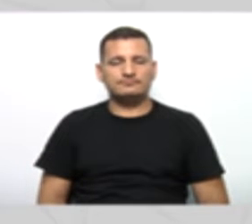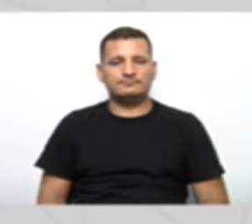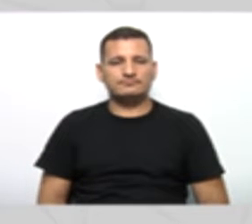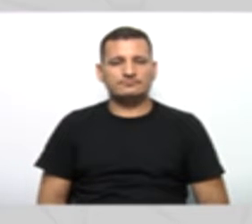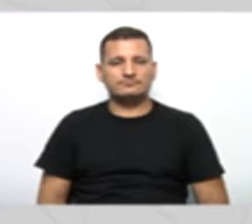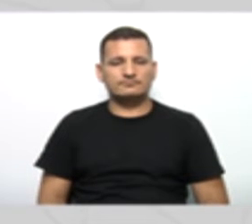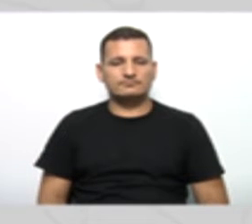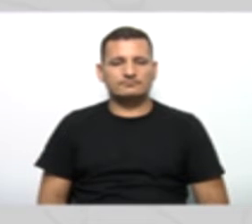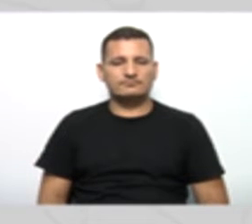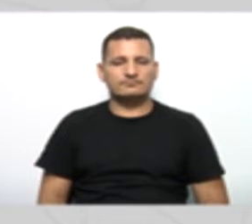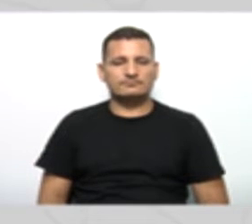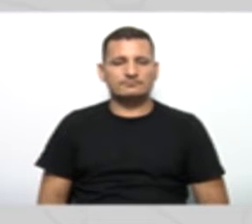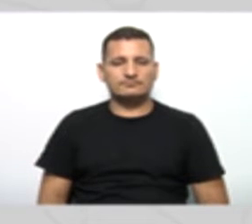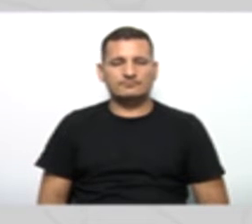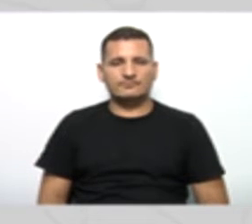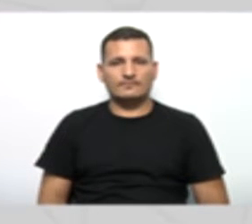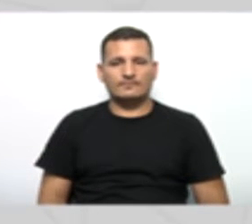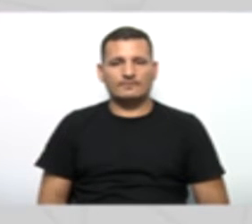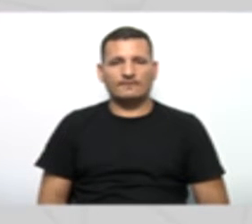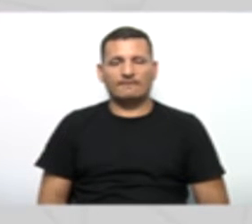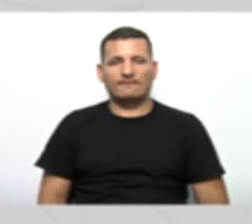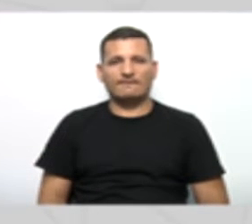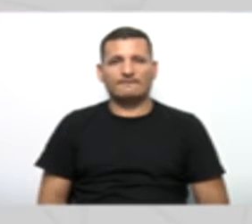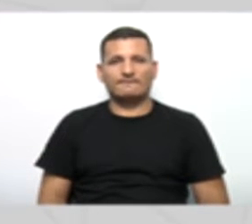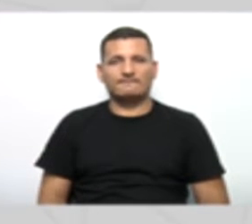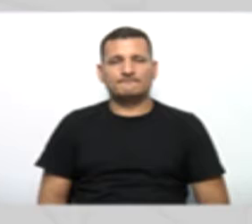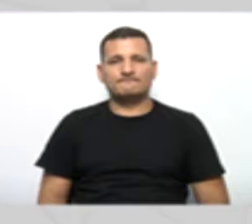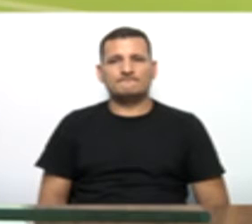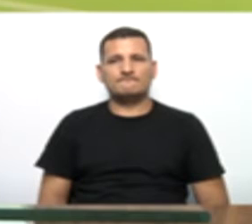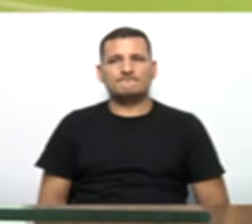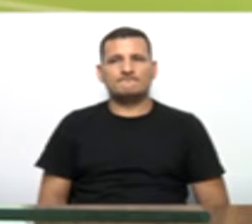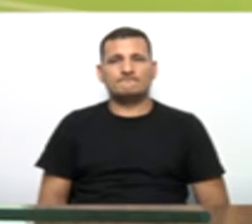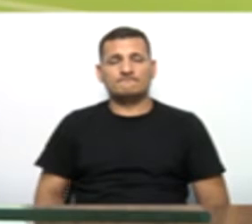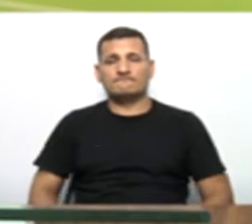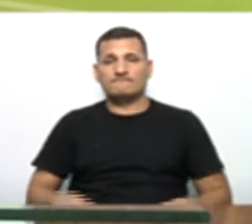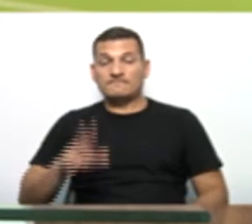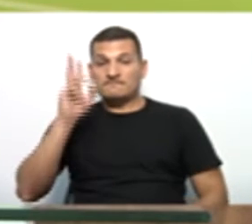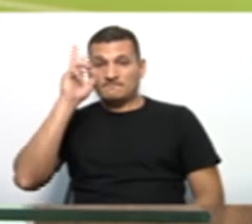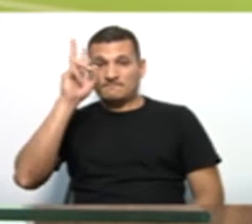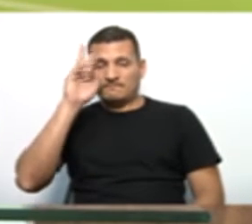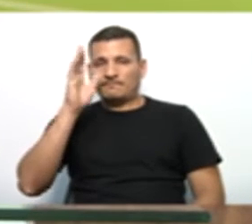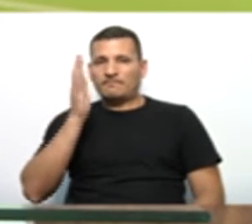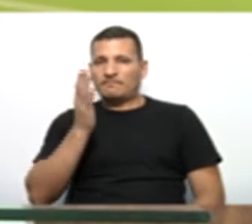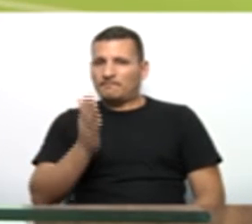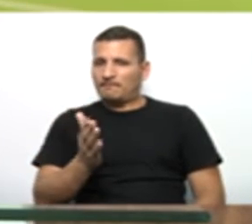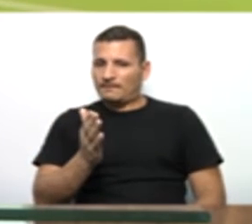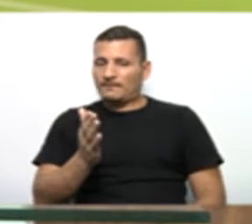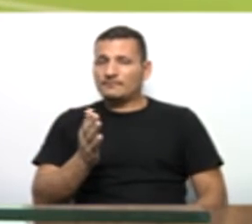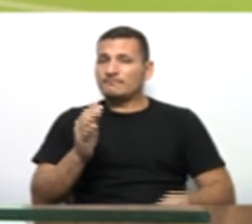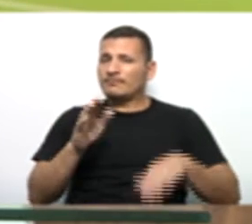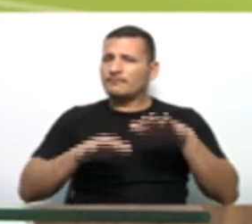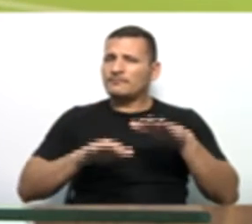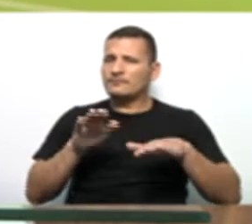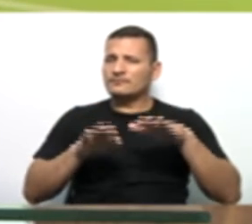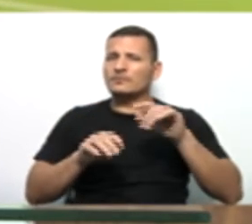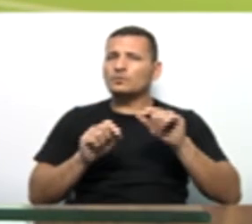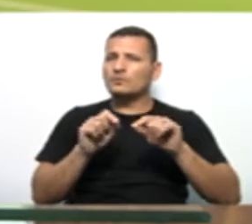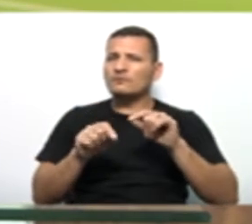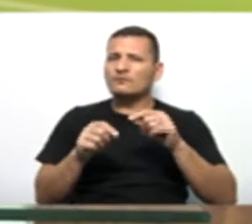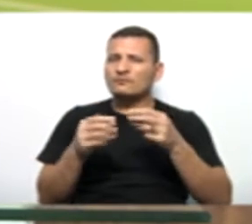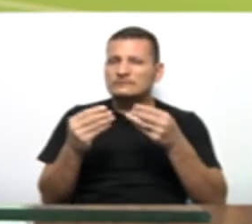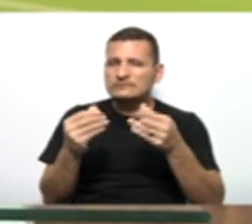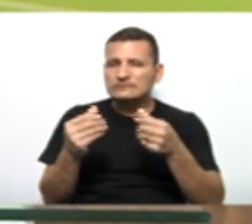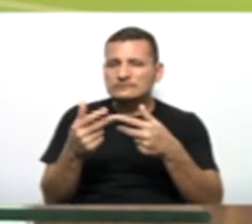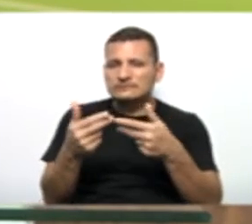Professora Márcia? Sim, professor Willis. Só lembrando que, dependendo do tipo de resíduo que a empresa vai